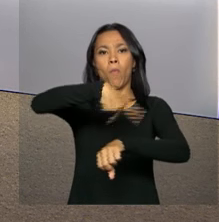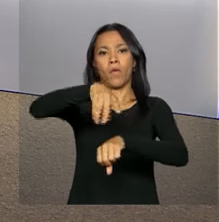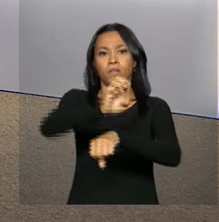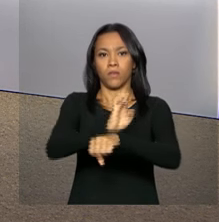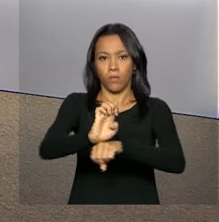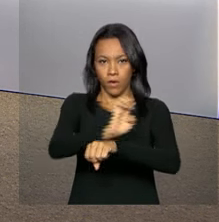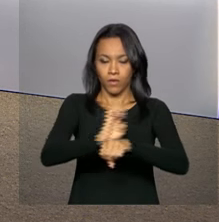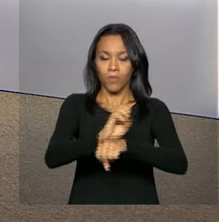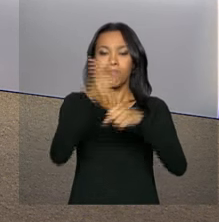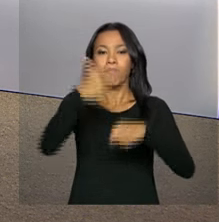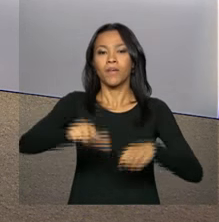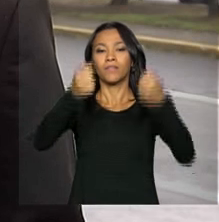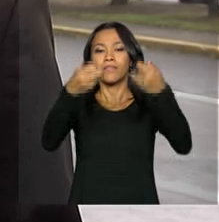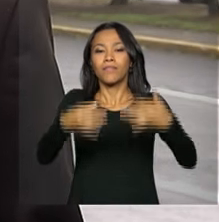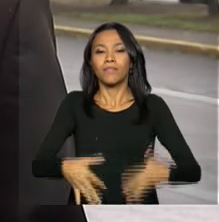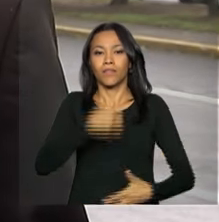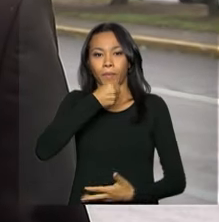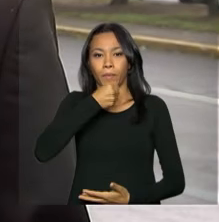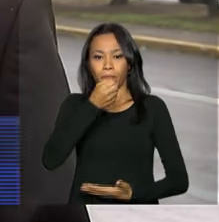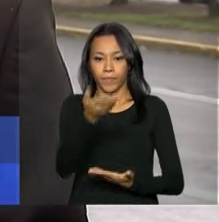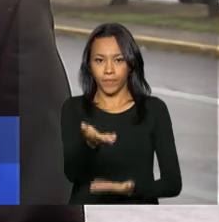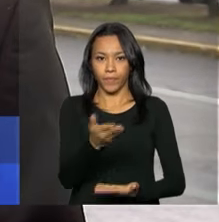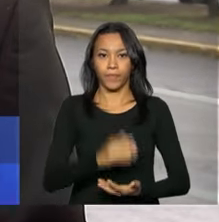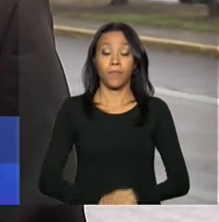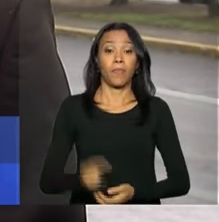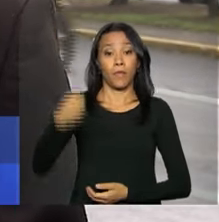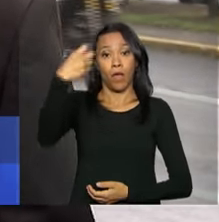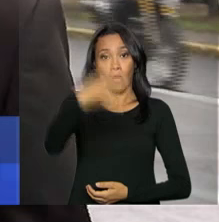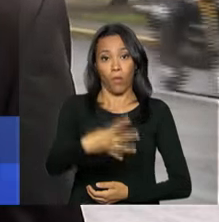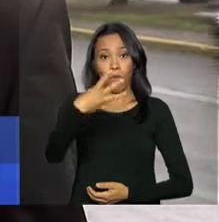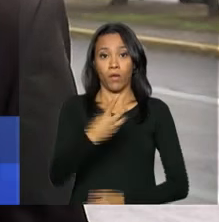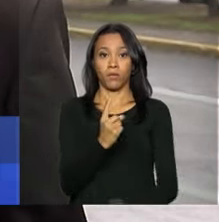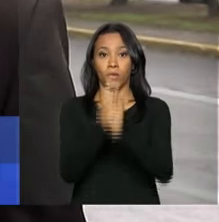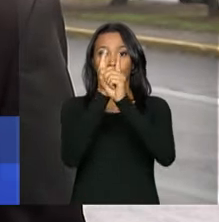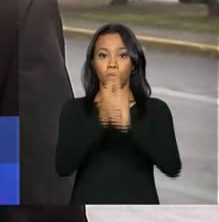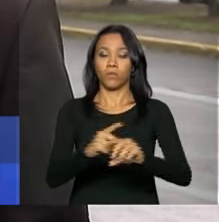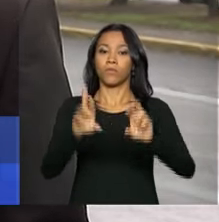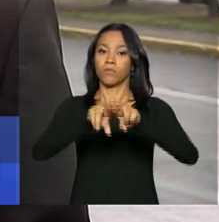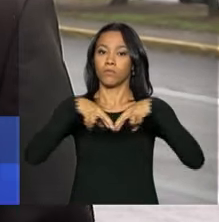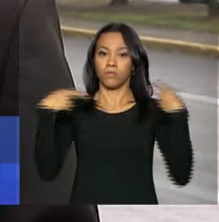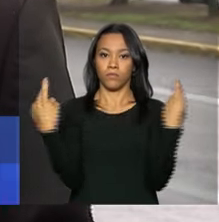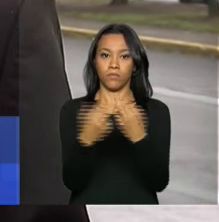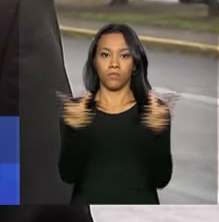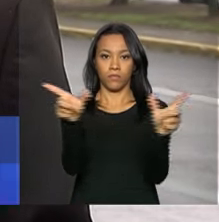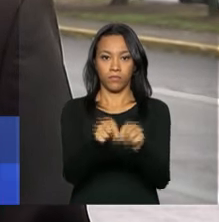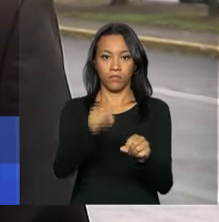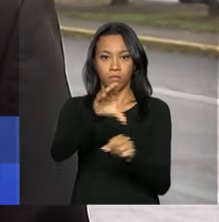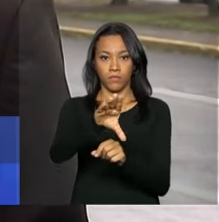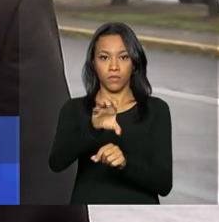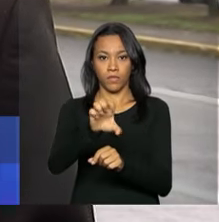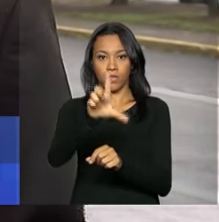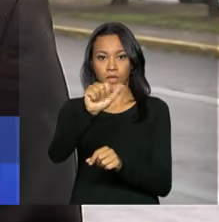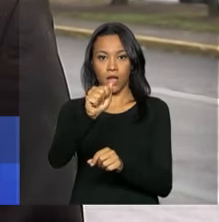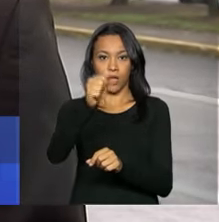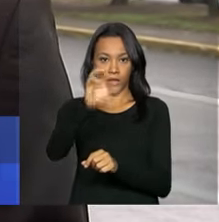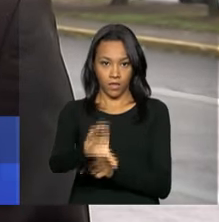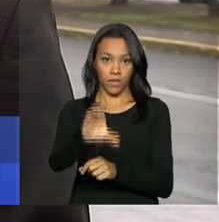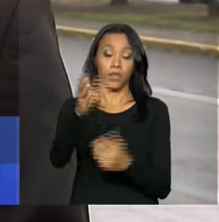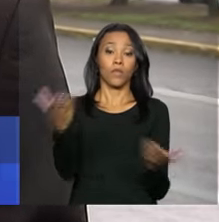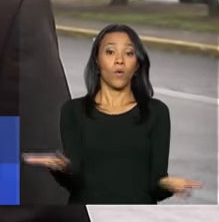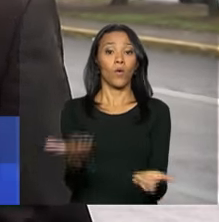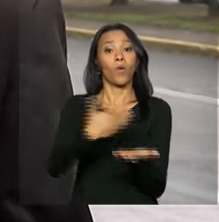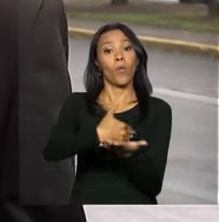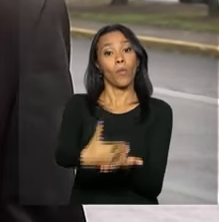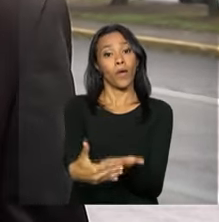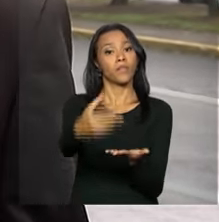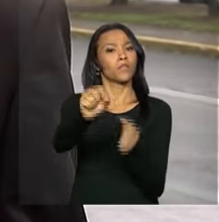tem mais detalhes. A quarta cúpula da CELAC encerra o ano de presidência pro tempore do Equador à frente do grupo e inicia o